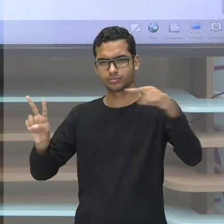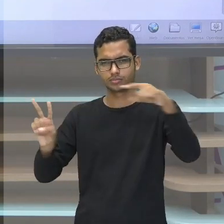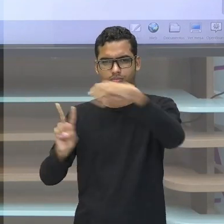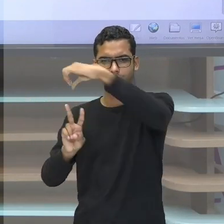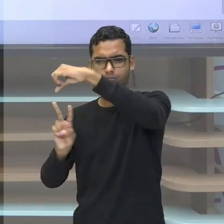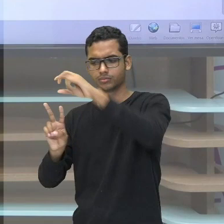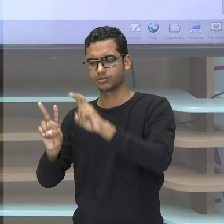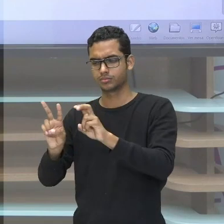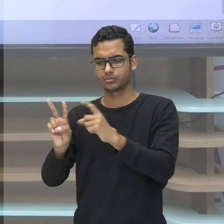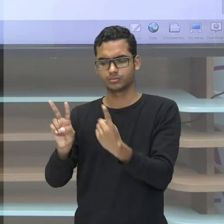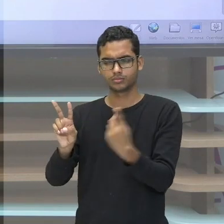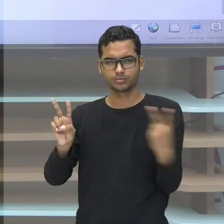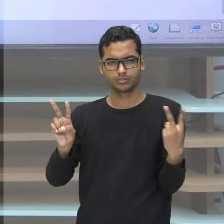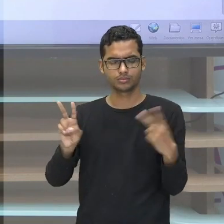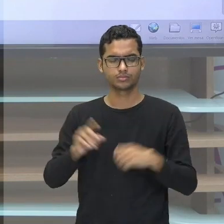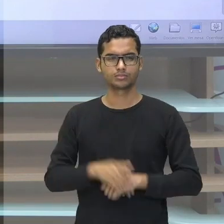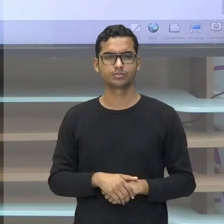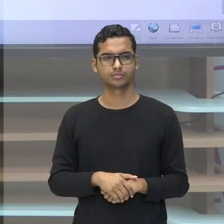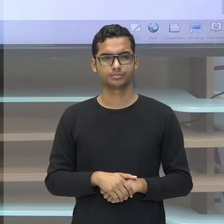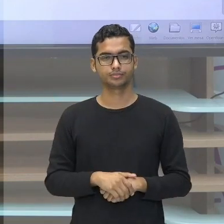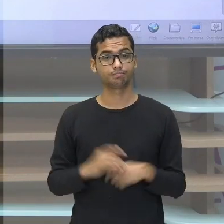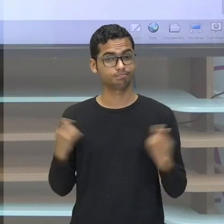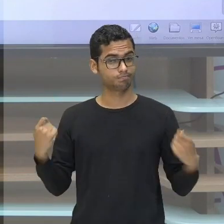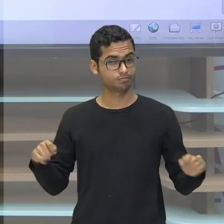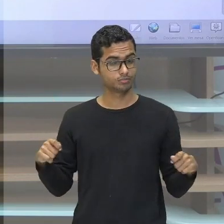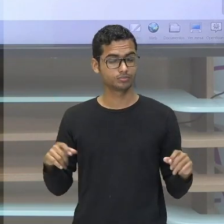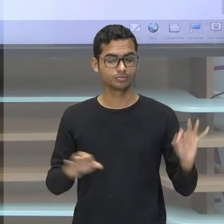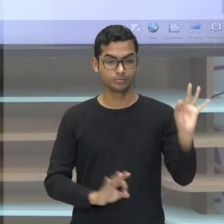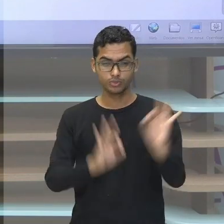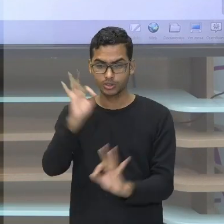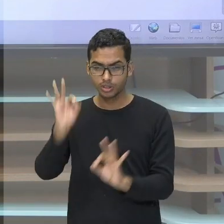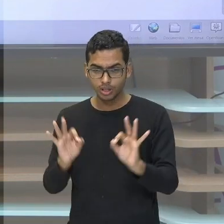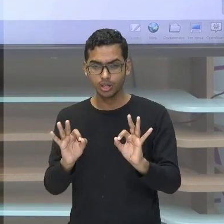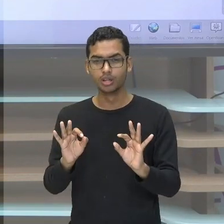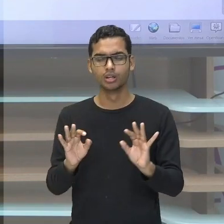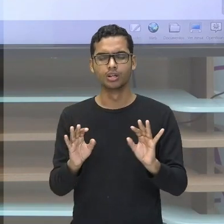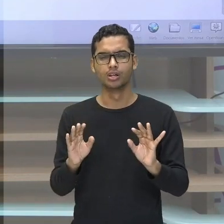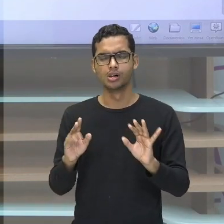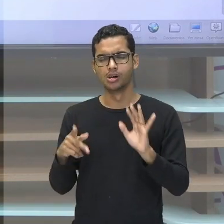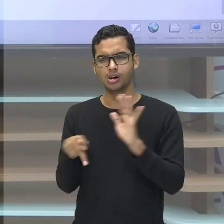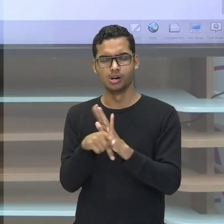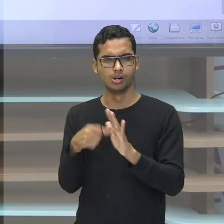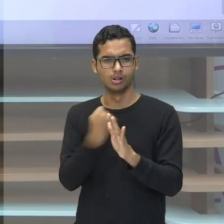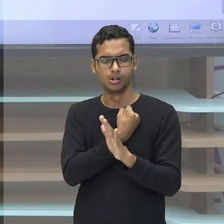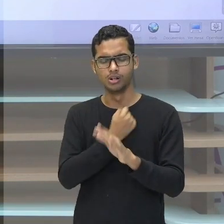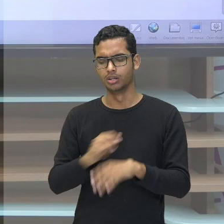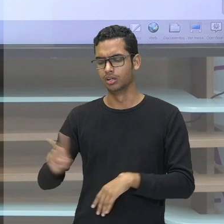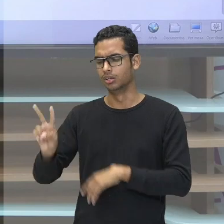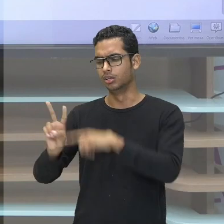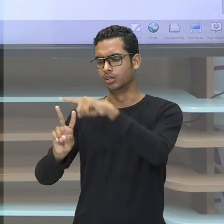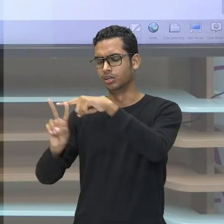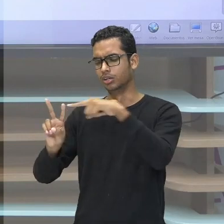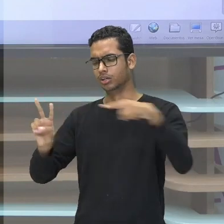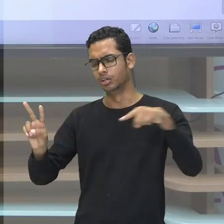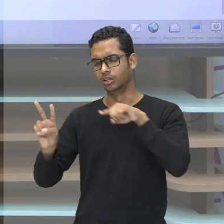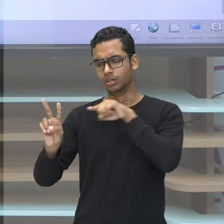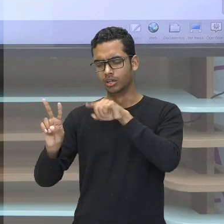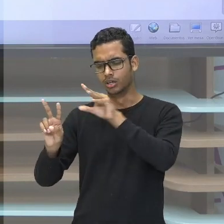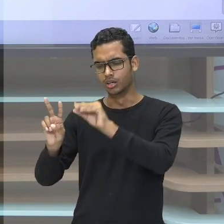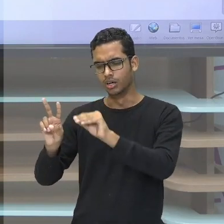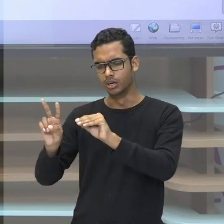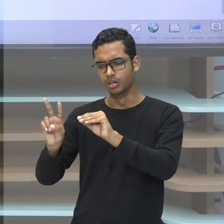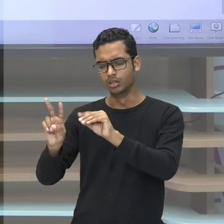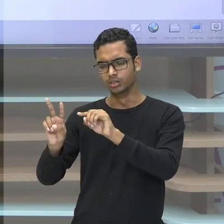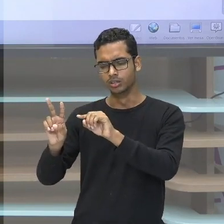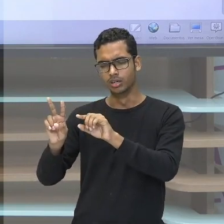uma raiz nona, né? A gente vai decompor esse radicando aqui, ó, esse número que fica dentro